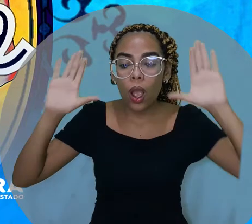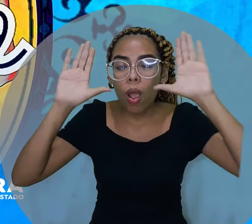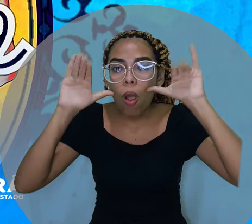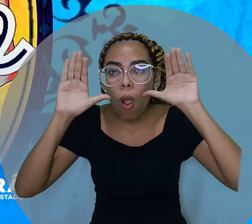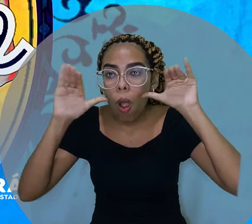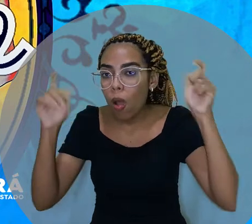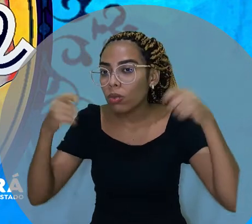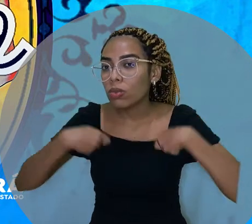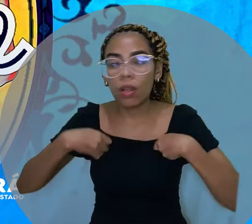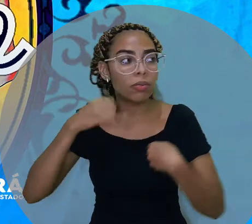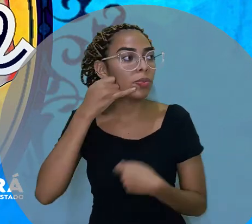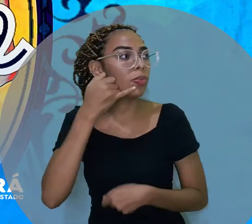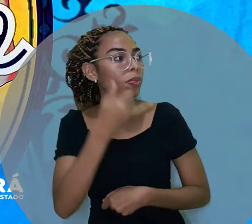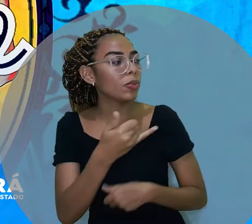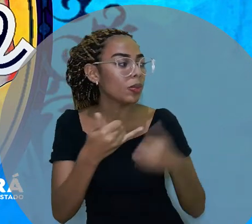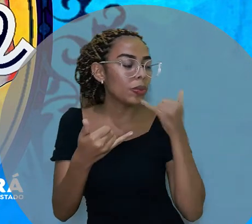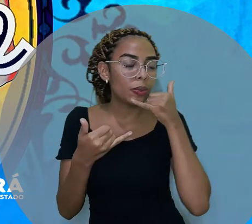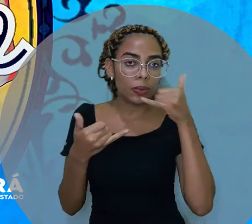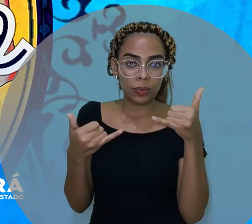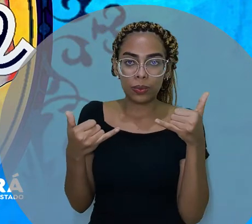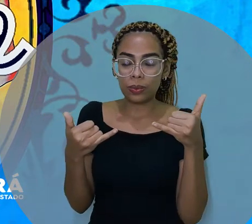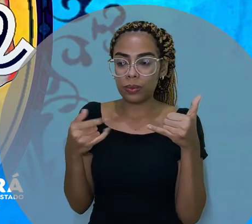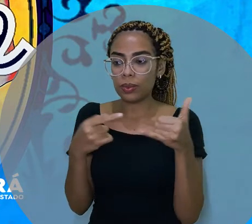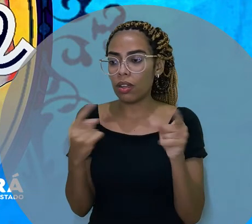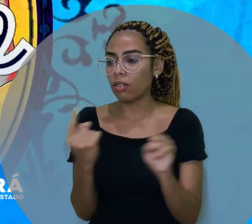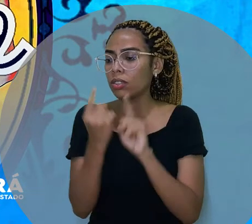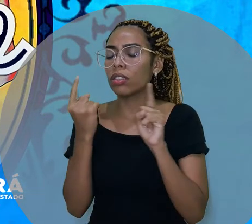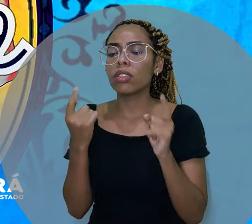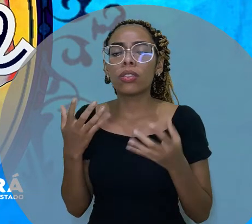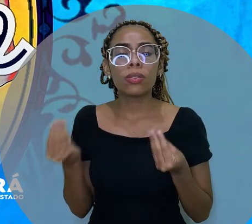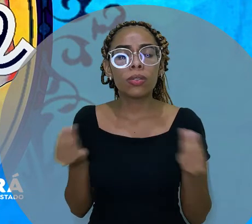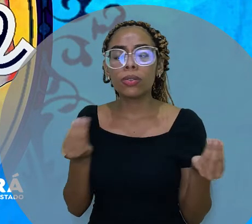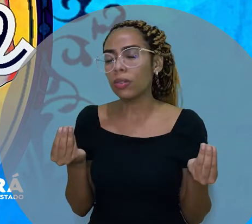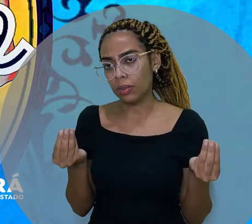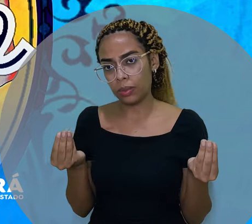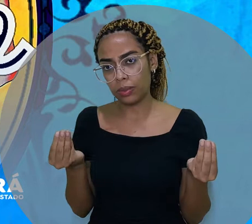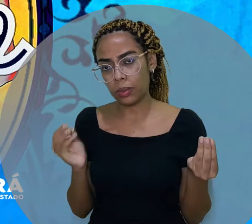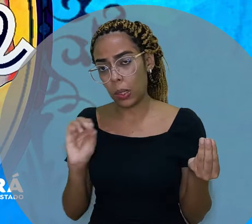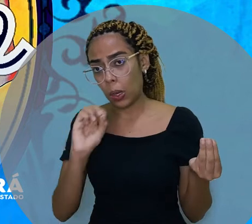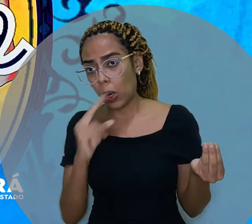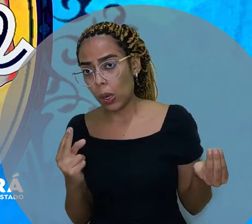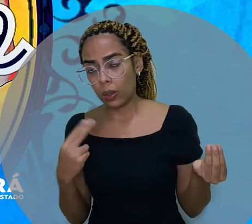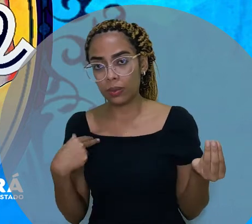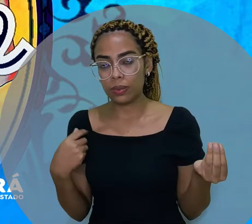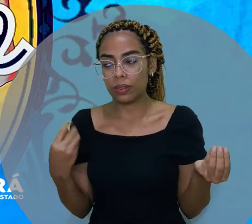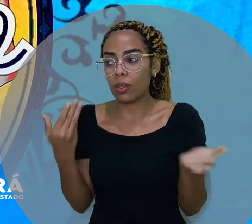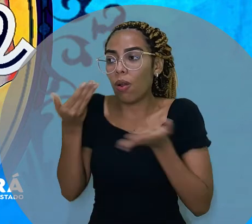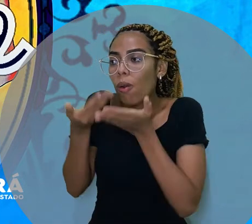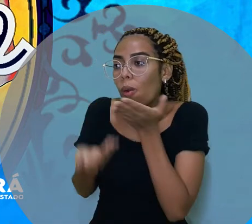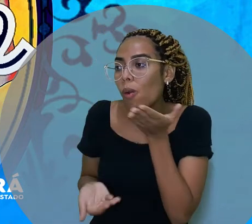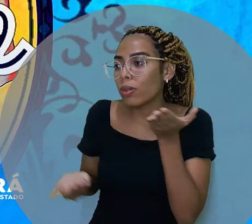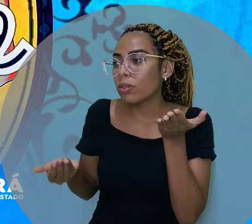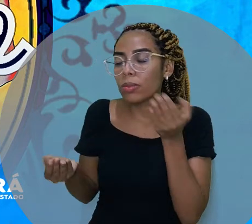que enredados em mágica curiosidade, ouviam um ao outro, como ao segredo